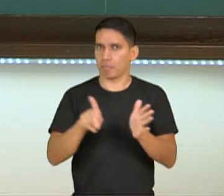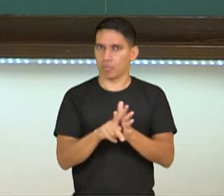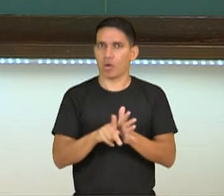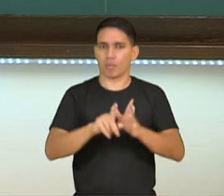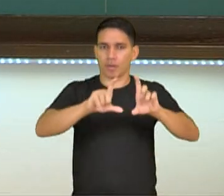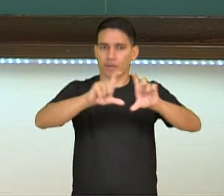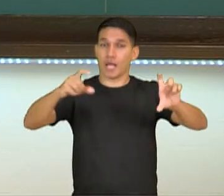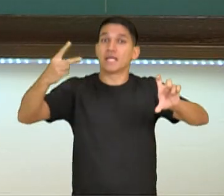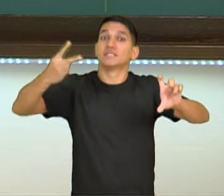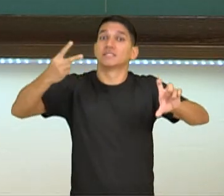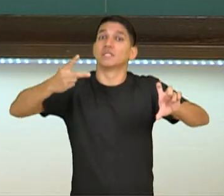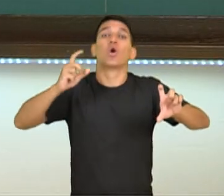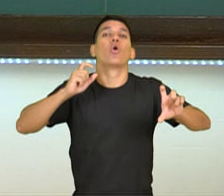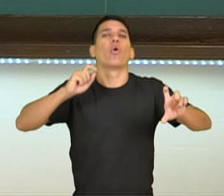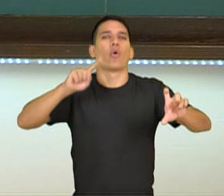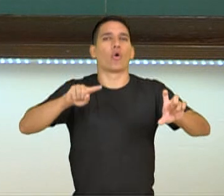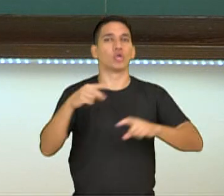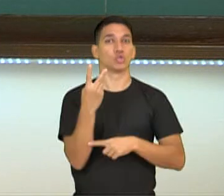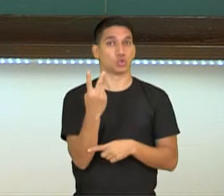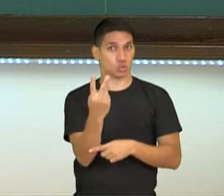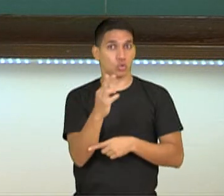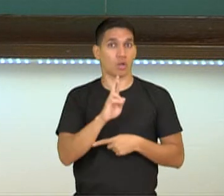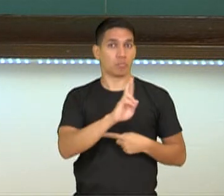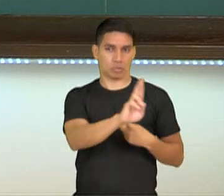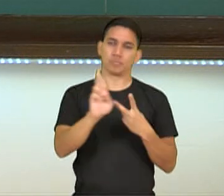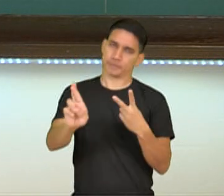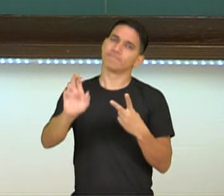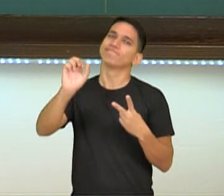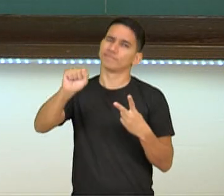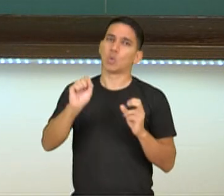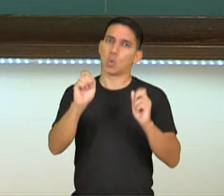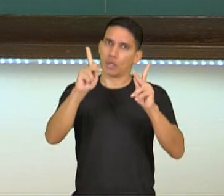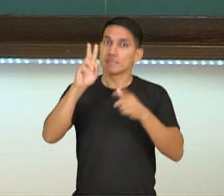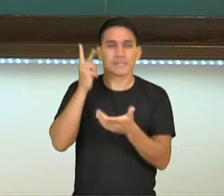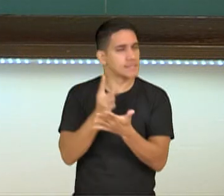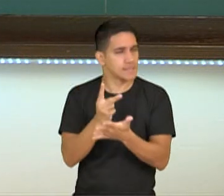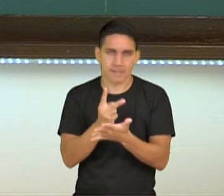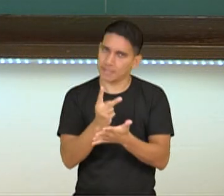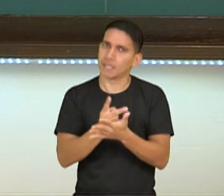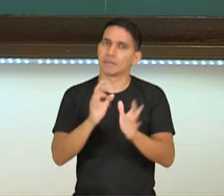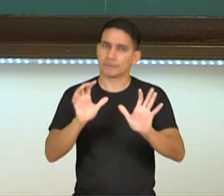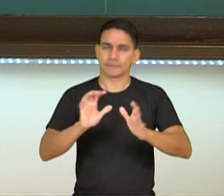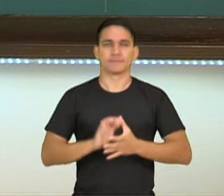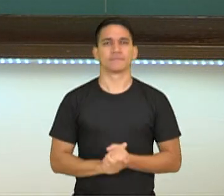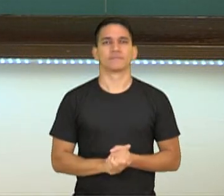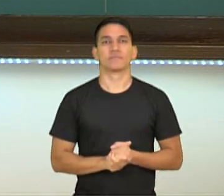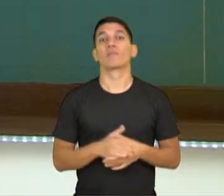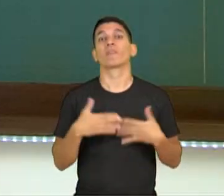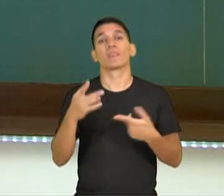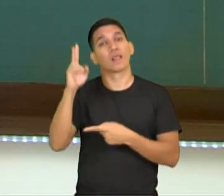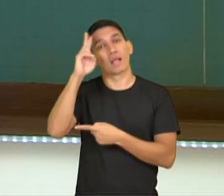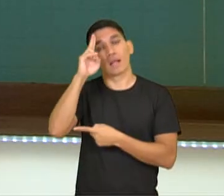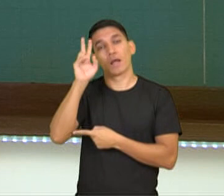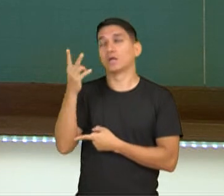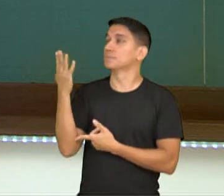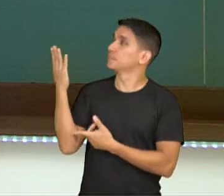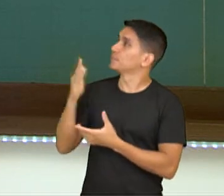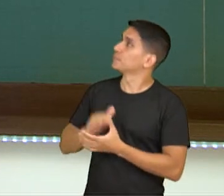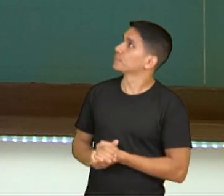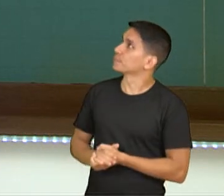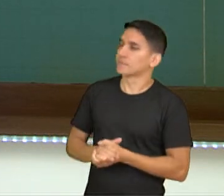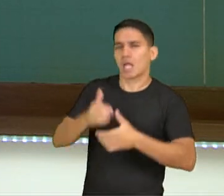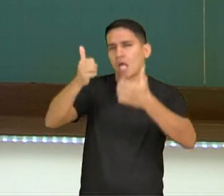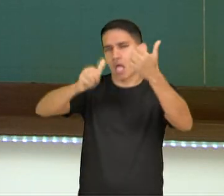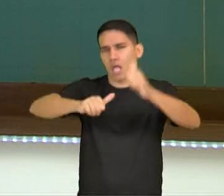segundo grau, nós temos duas respostas, tá bom? Beleza? Sempre duas respostas. E olha só, analisem aqui